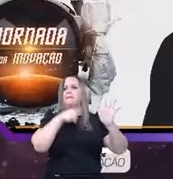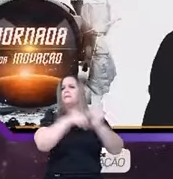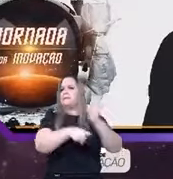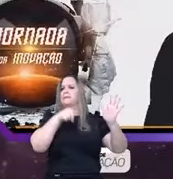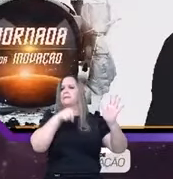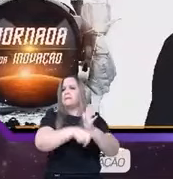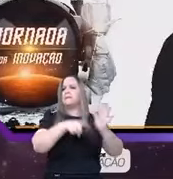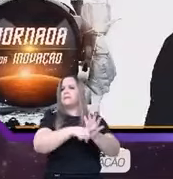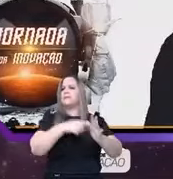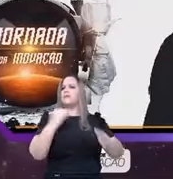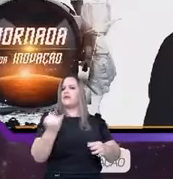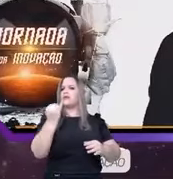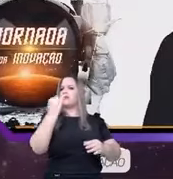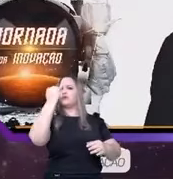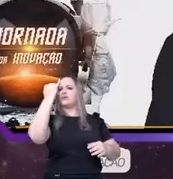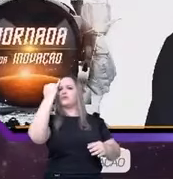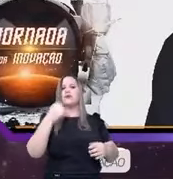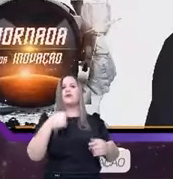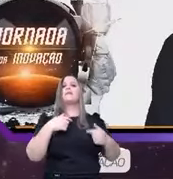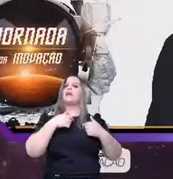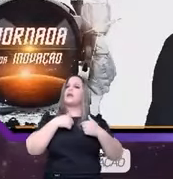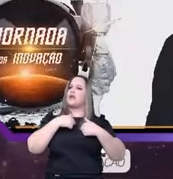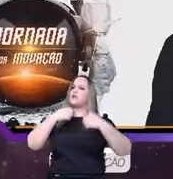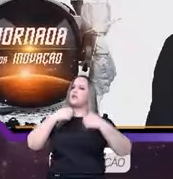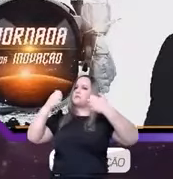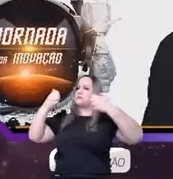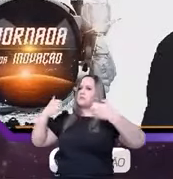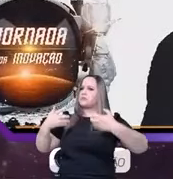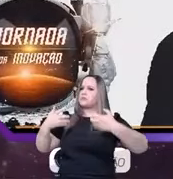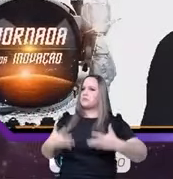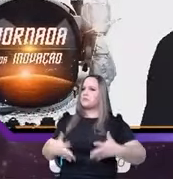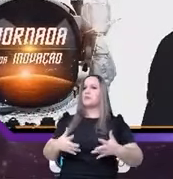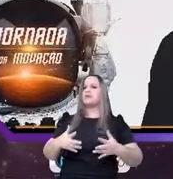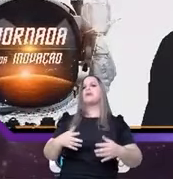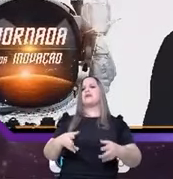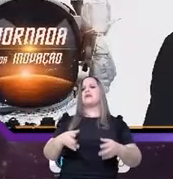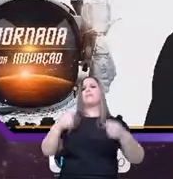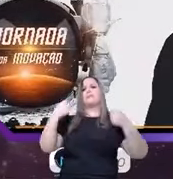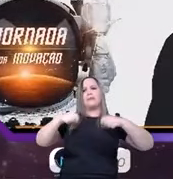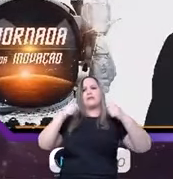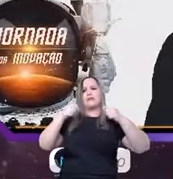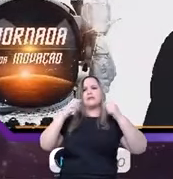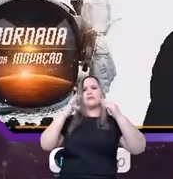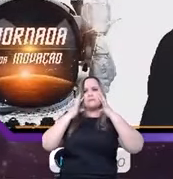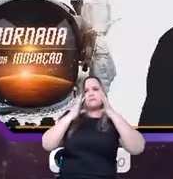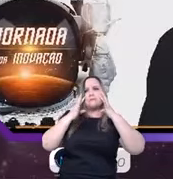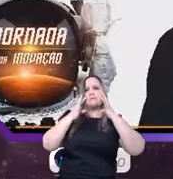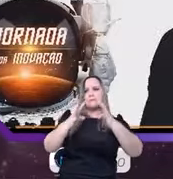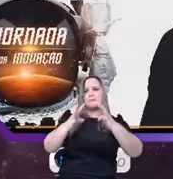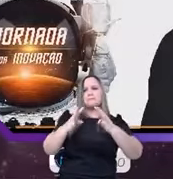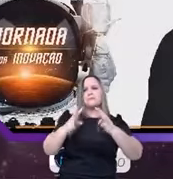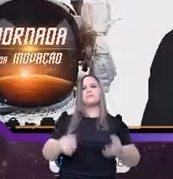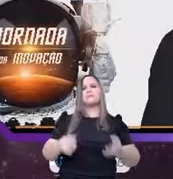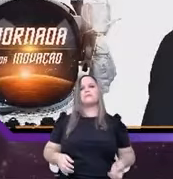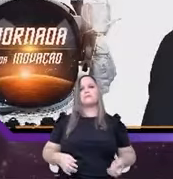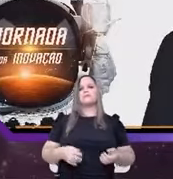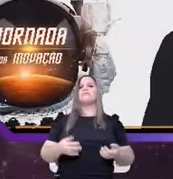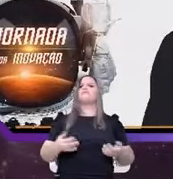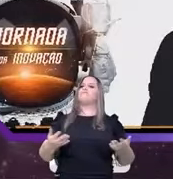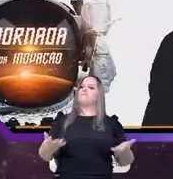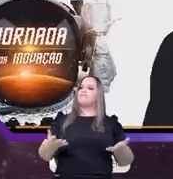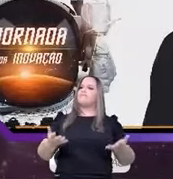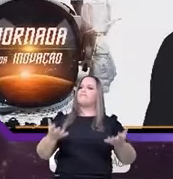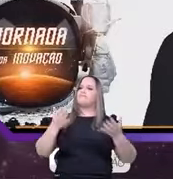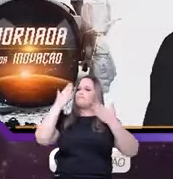essa tese, mas eu friso que, de fato, tem sido um caso bastante observável nesses aspectos. Então,